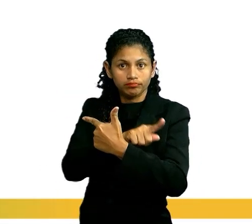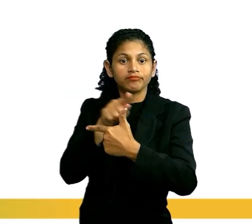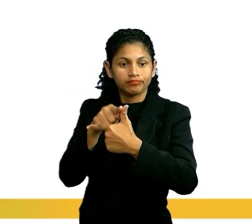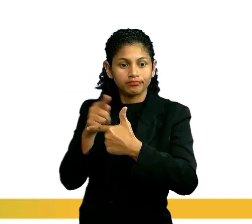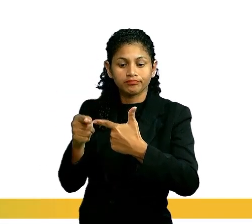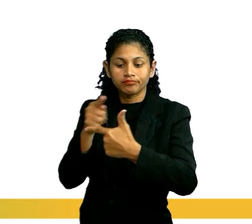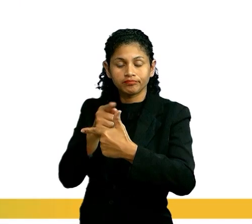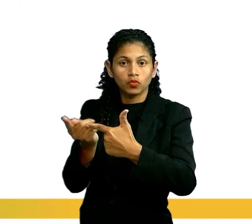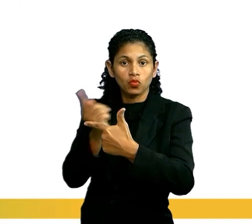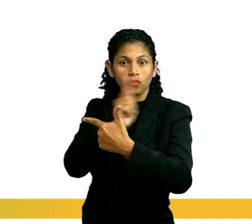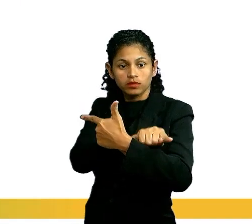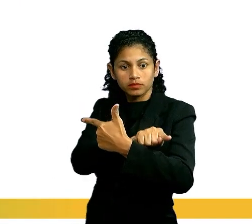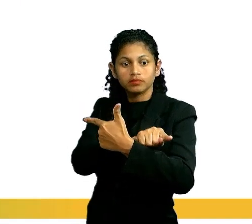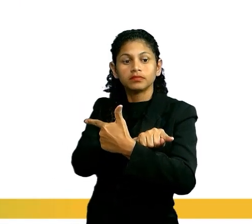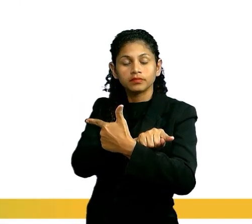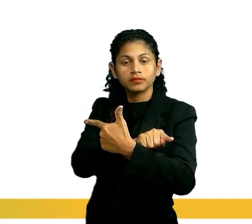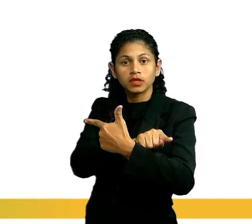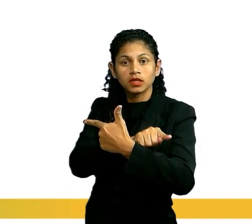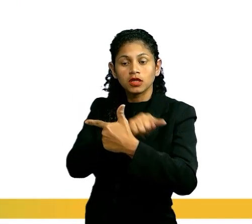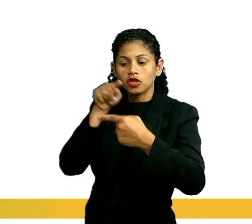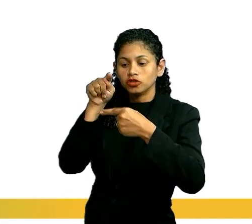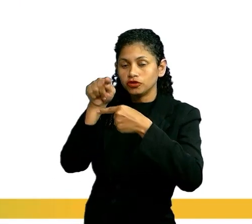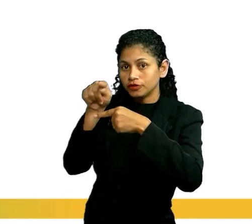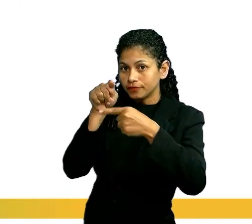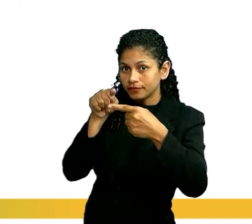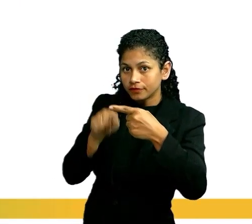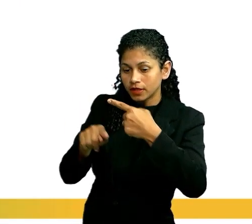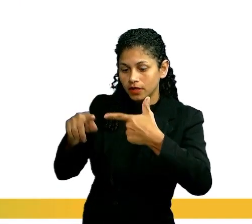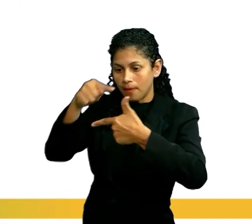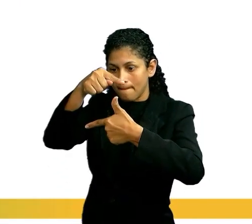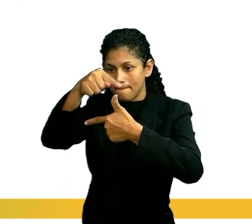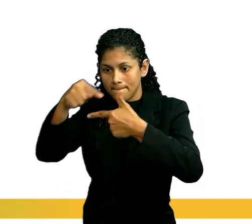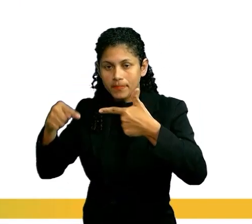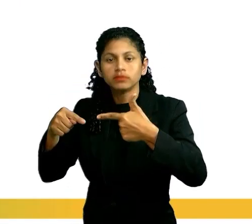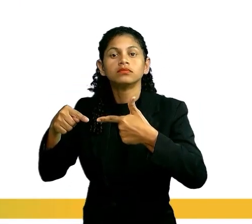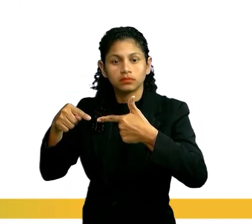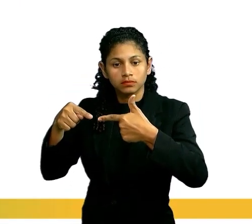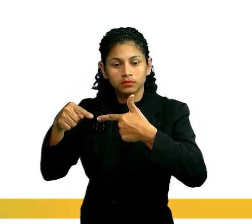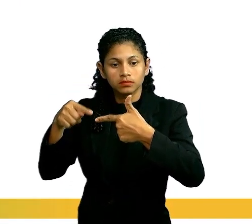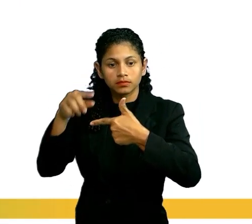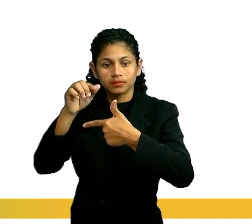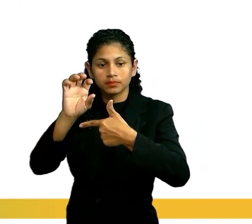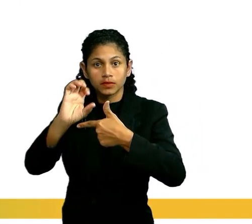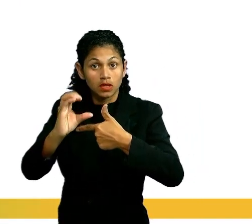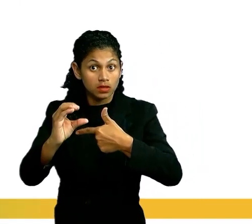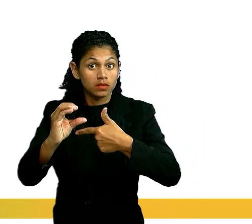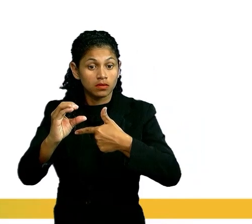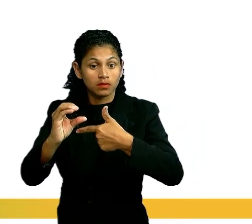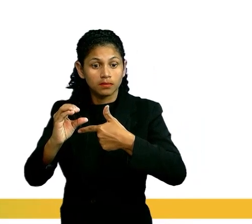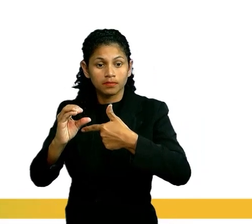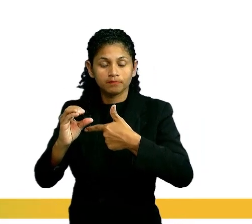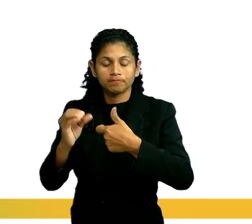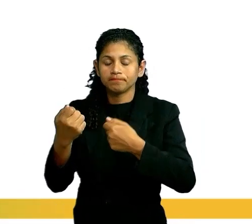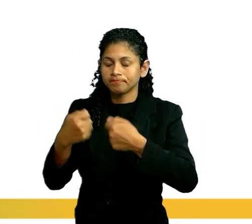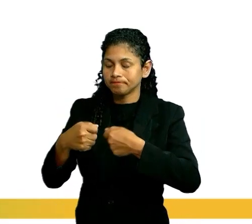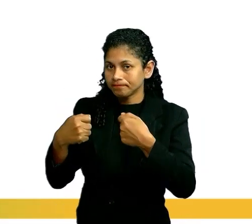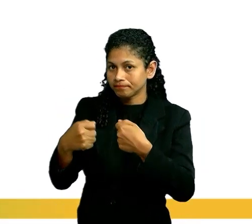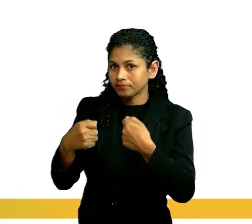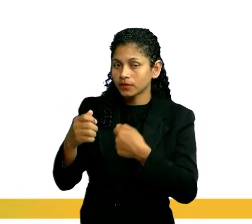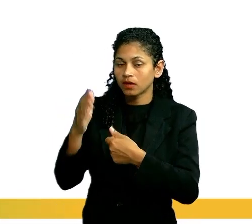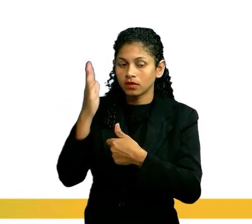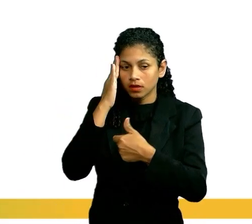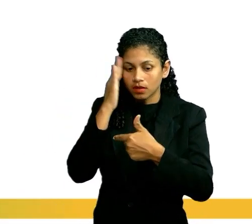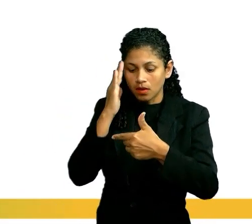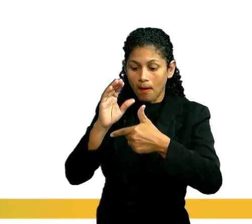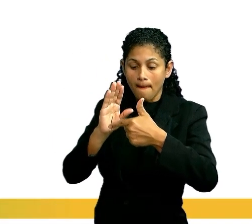divide pela hipotenusa. Se eu quiser calcular o cosseno, é o cateto que é adjacente a ele, que está ao lado dele, também dividido